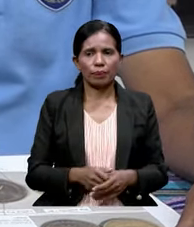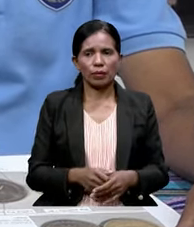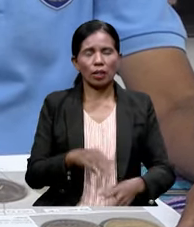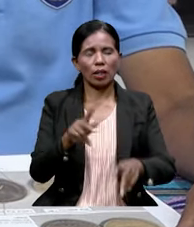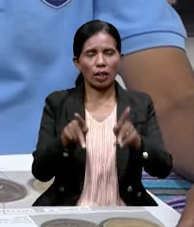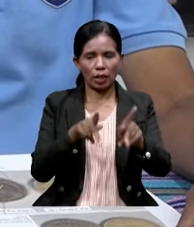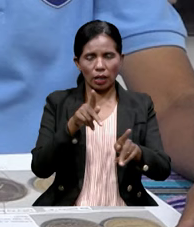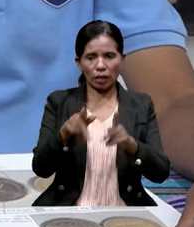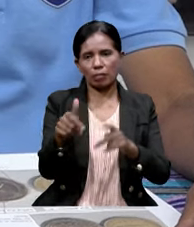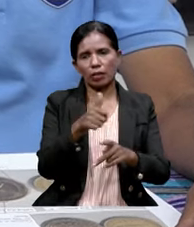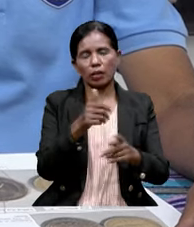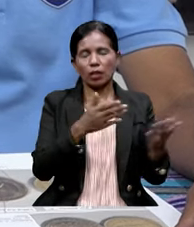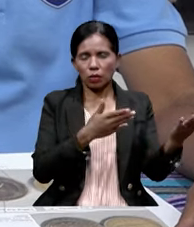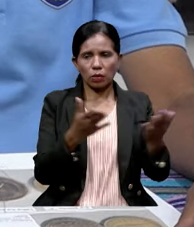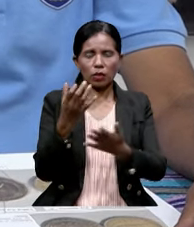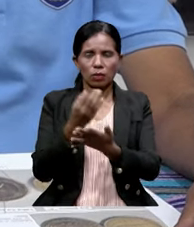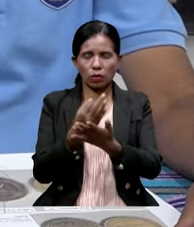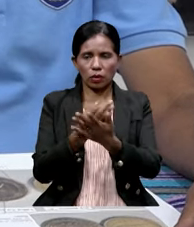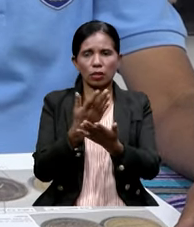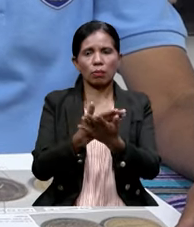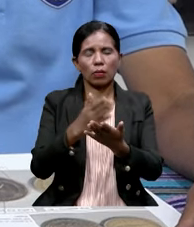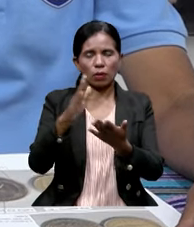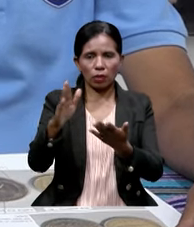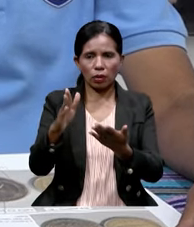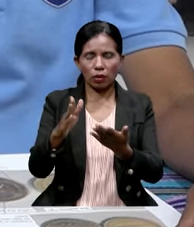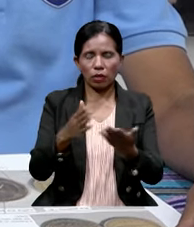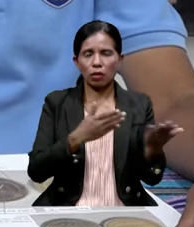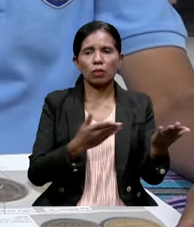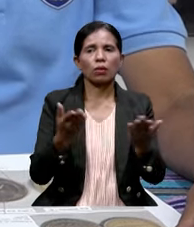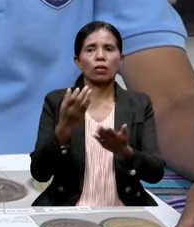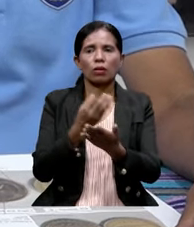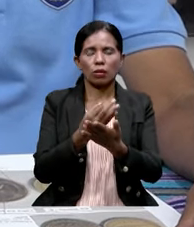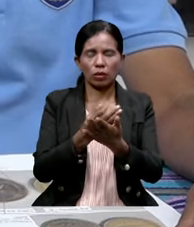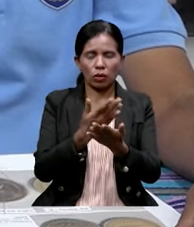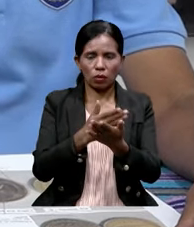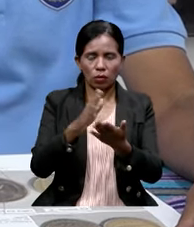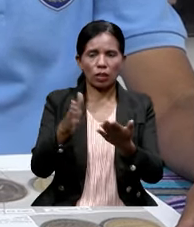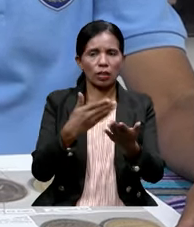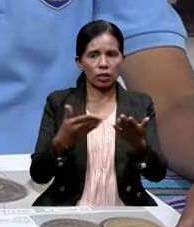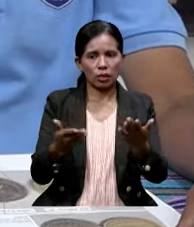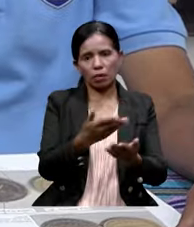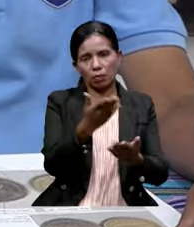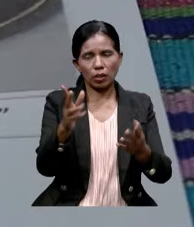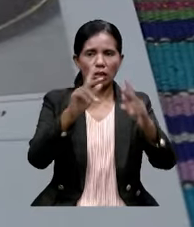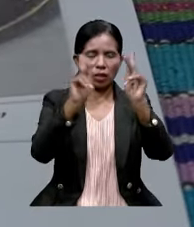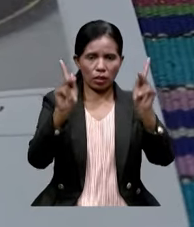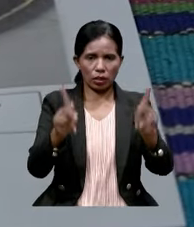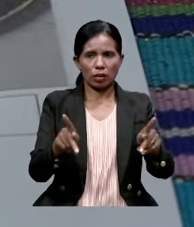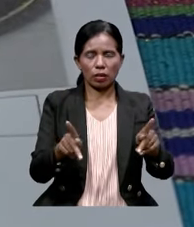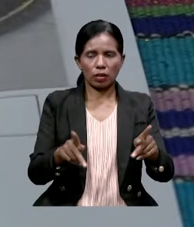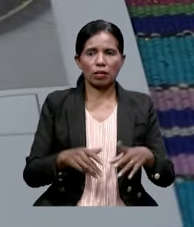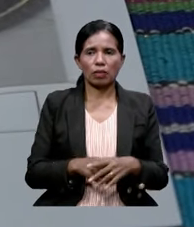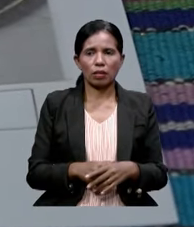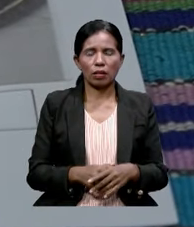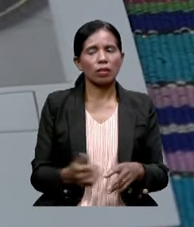maruma, lori osa né, vai compras, ou é maruma, lori osa né, mas osa, san ruma, e aí tenia bairro, ou